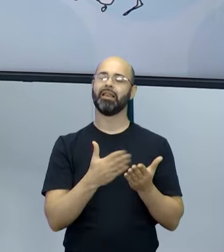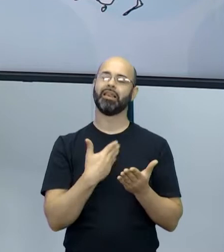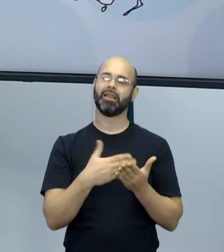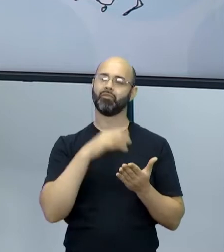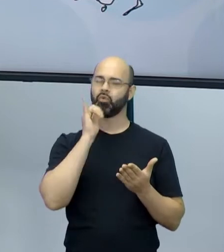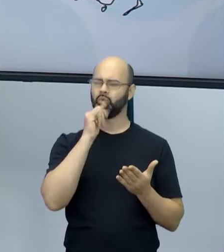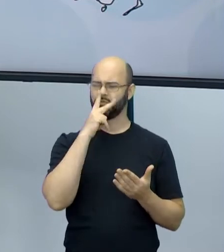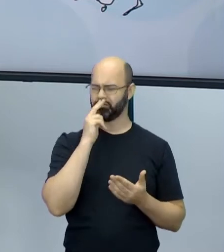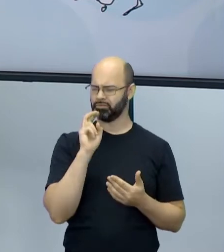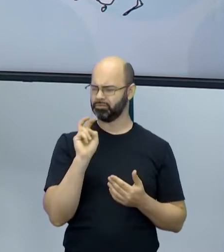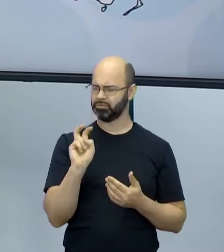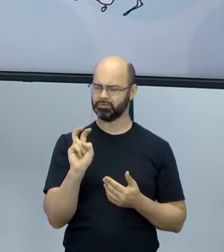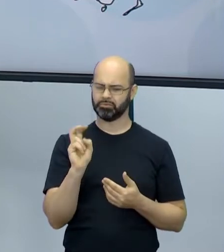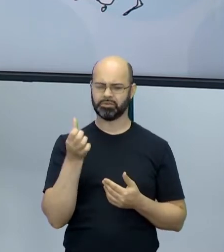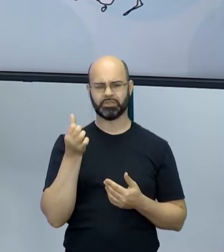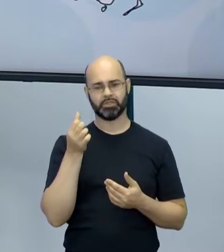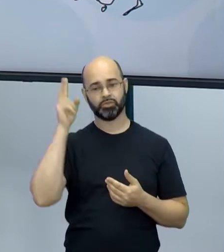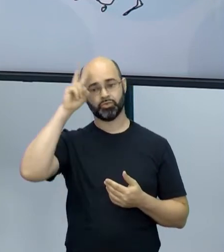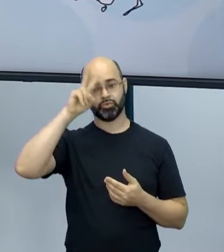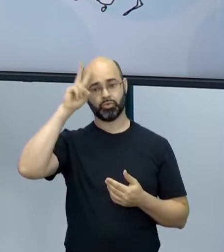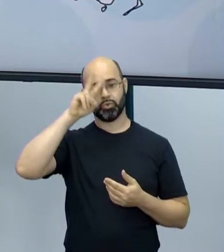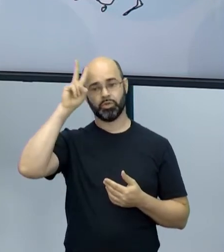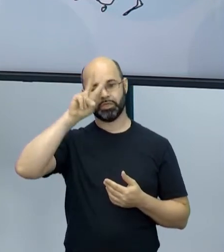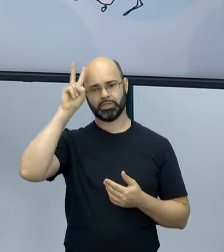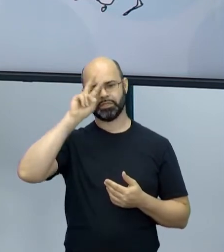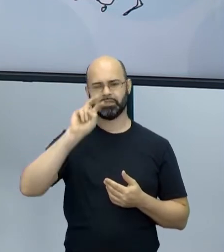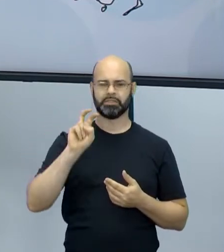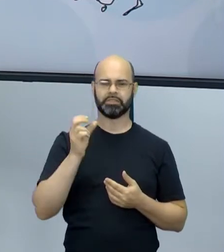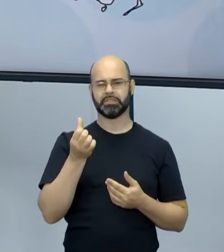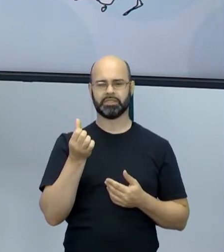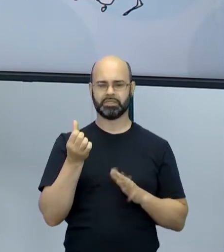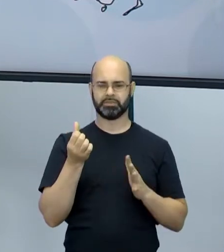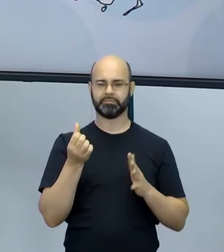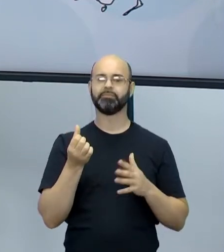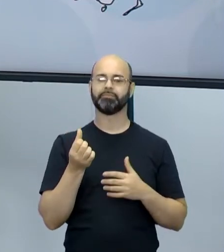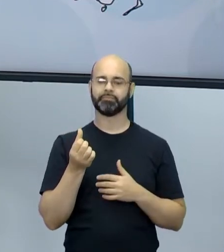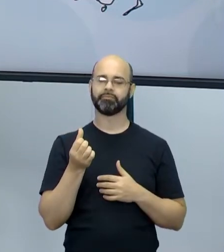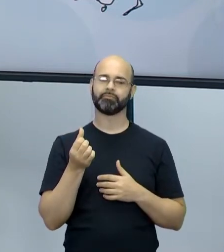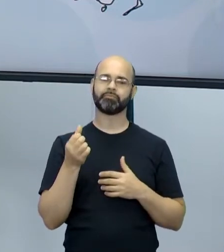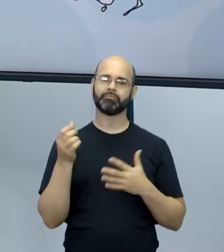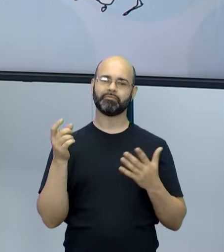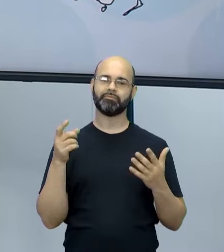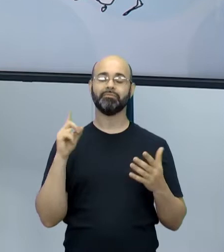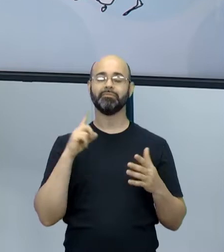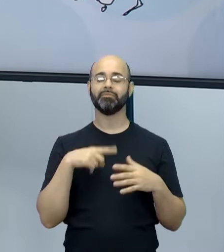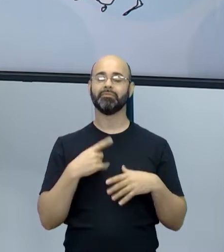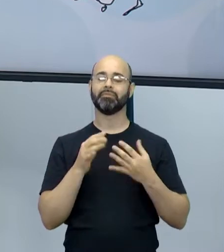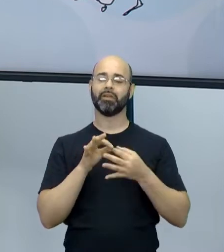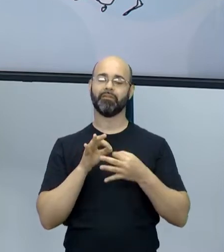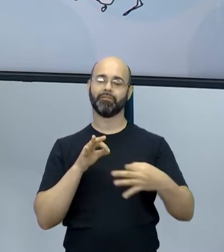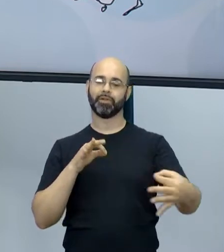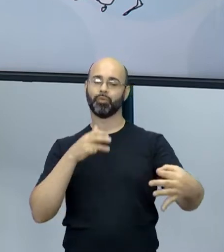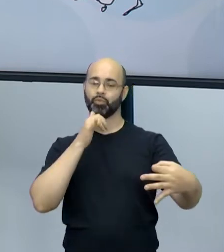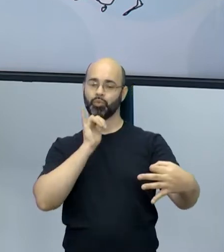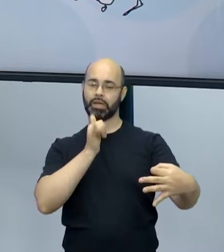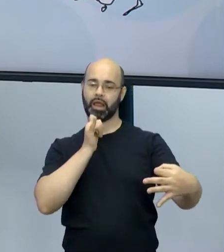são 5 ou 6 histórias, acho que são 5 histórias, que vão tendo como fio narrativo a